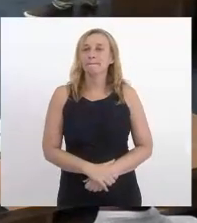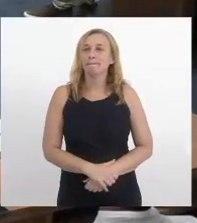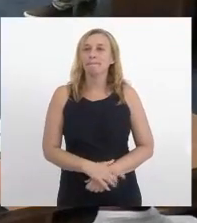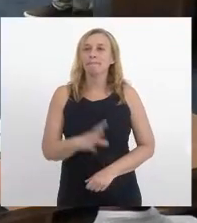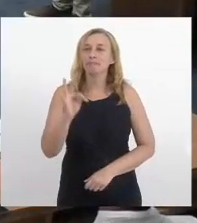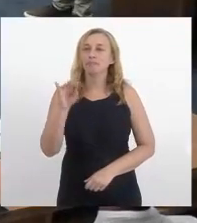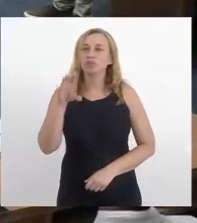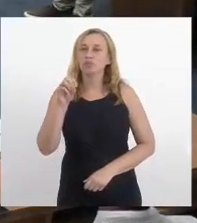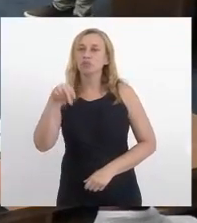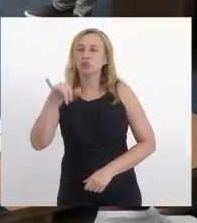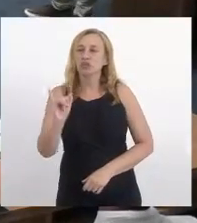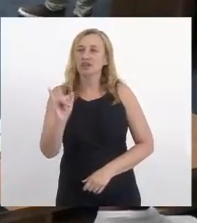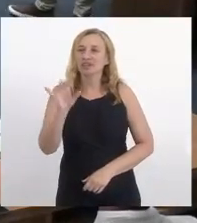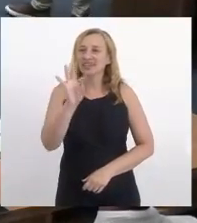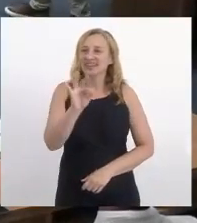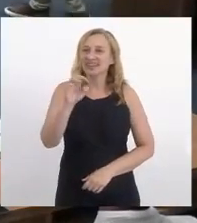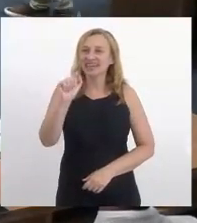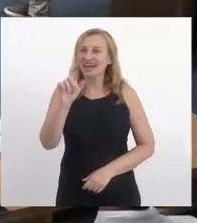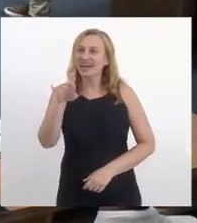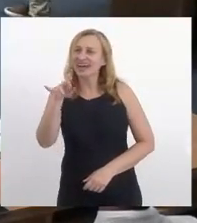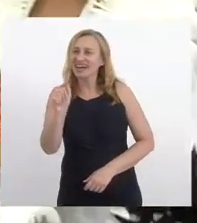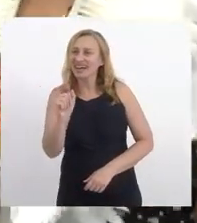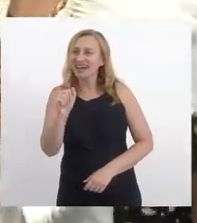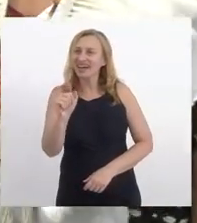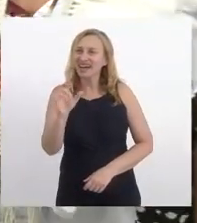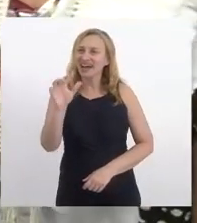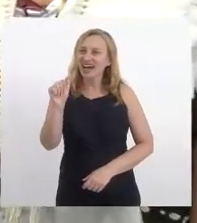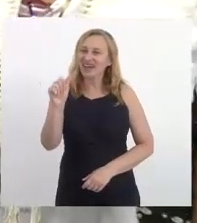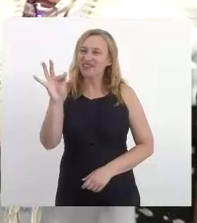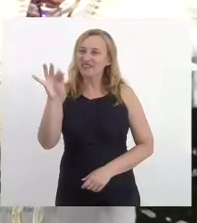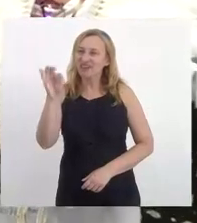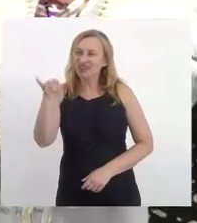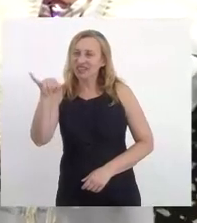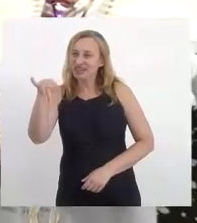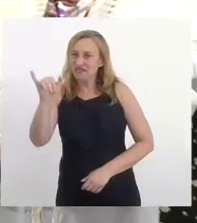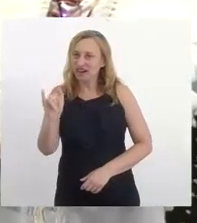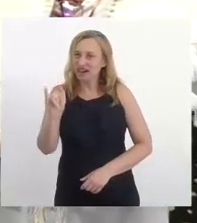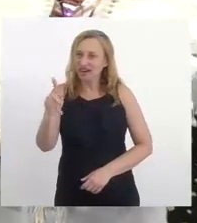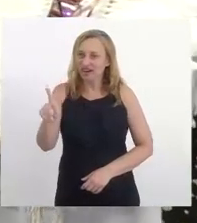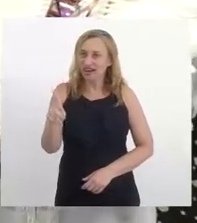Tony Tara do Afim Odeia Tafá.